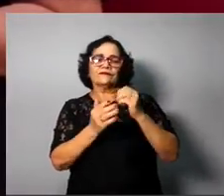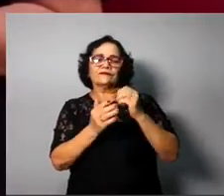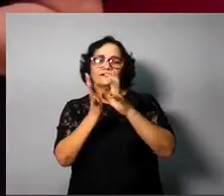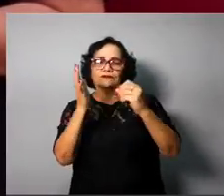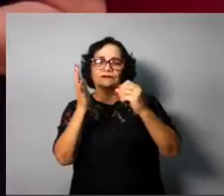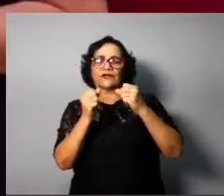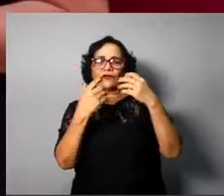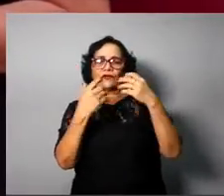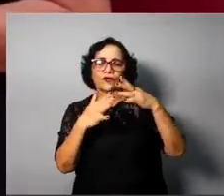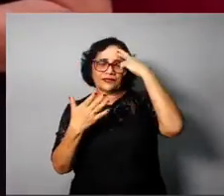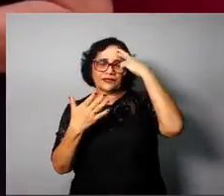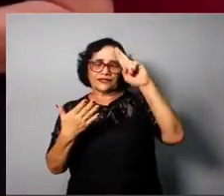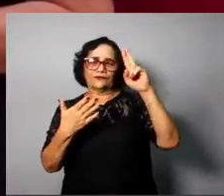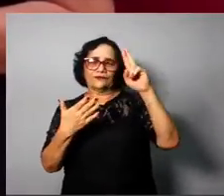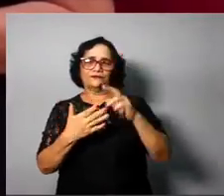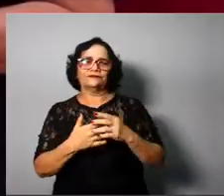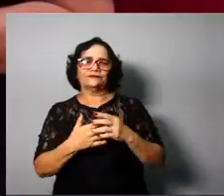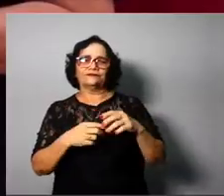Aleluia,